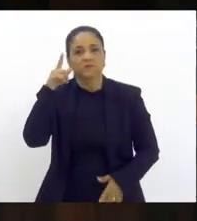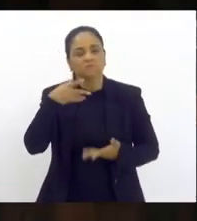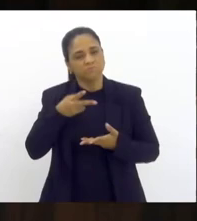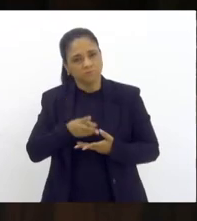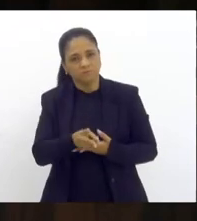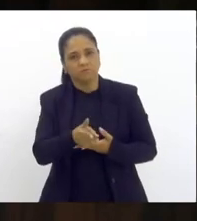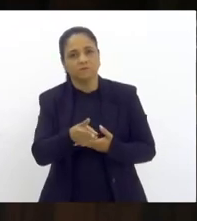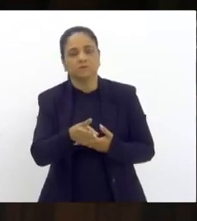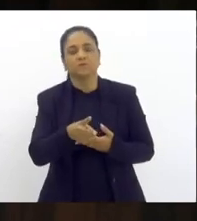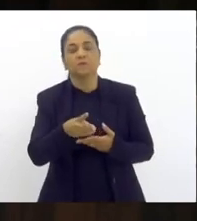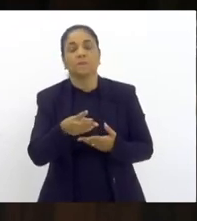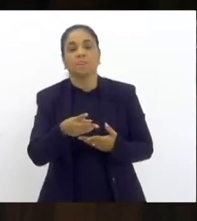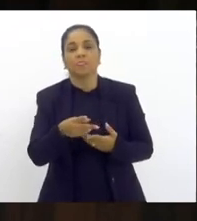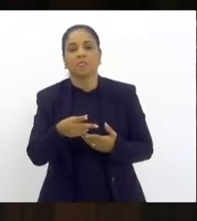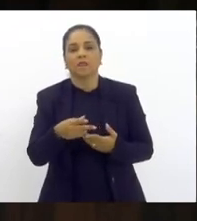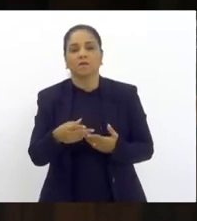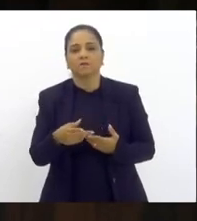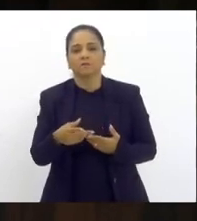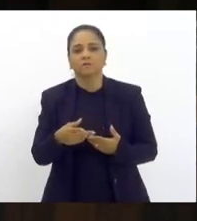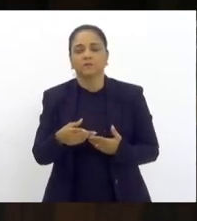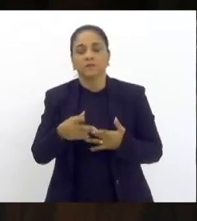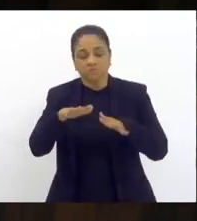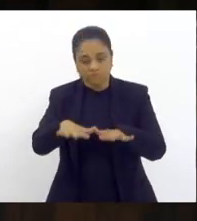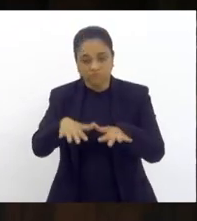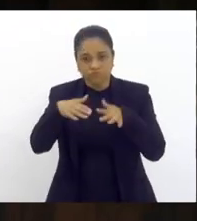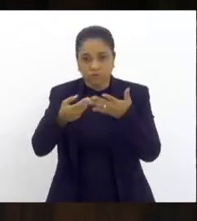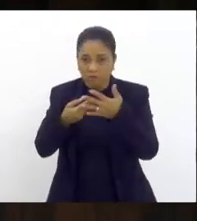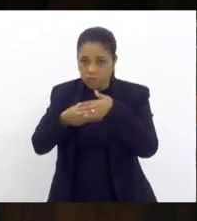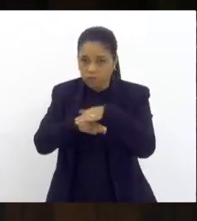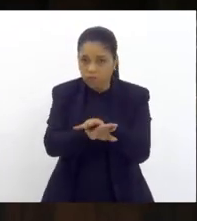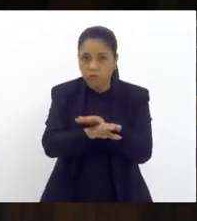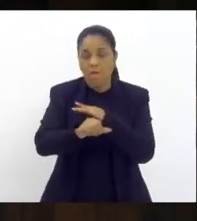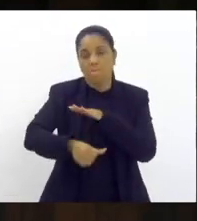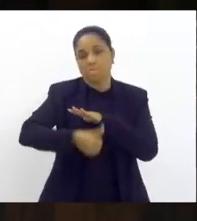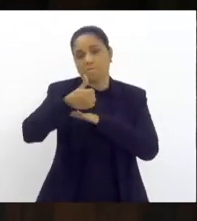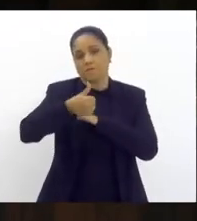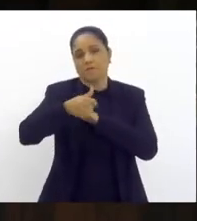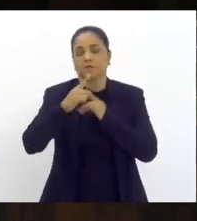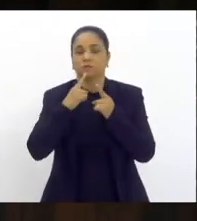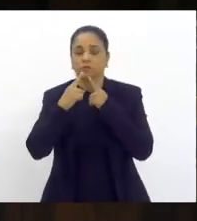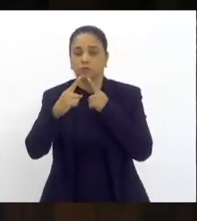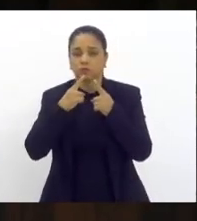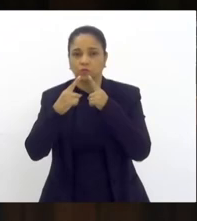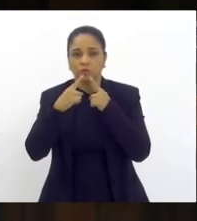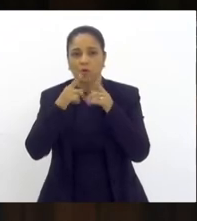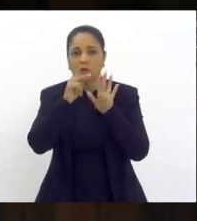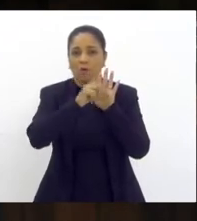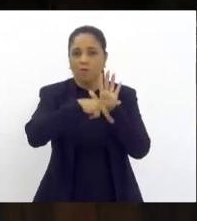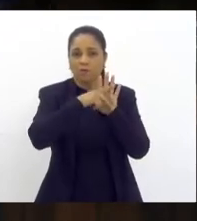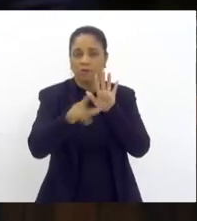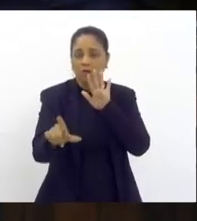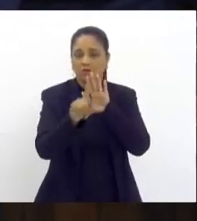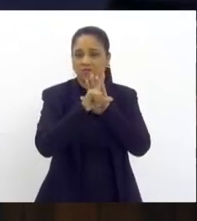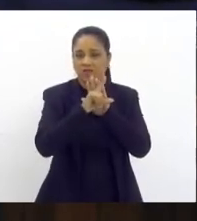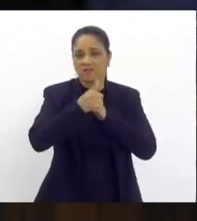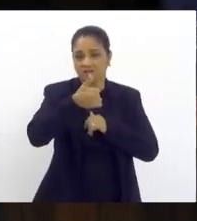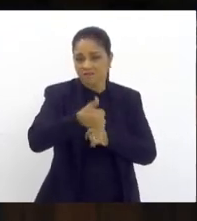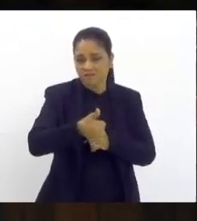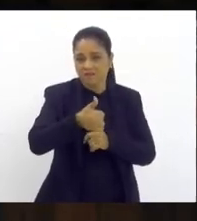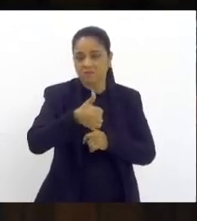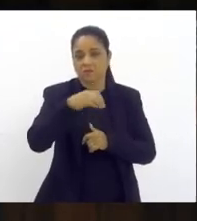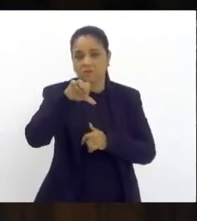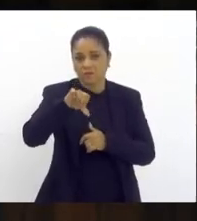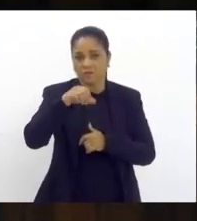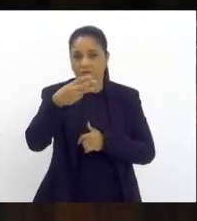frente, em tramitação ordinária, em primeira discussão, projeto de lei número 193,